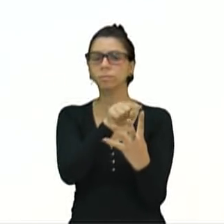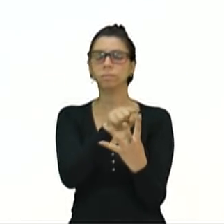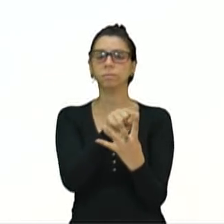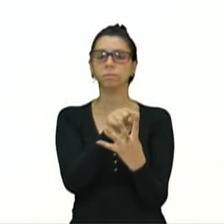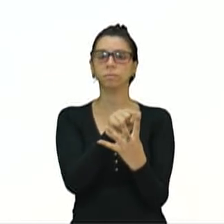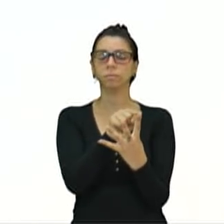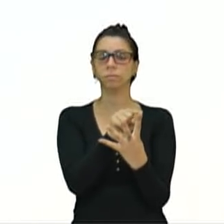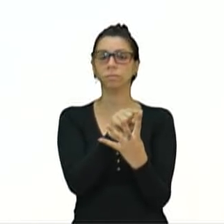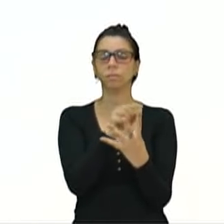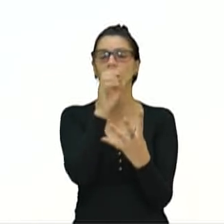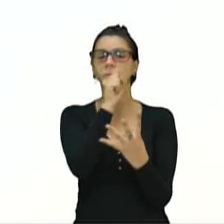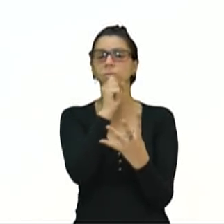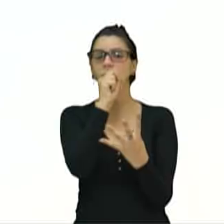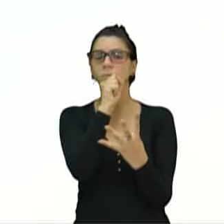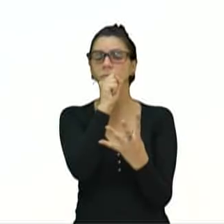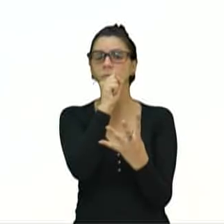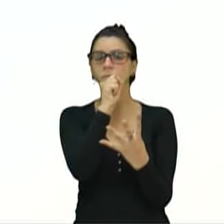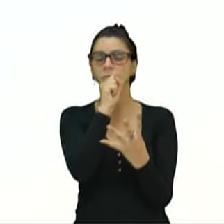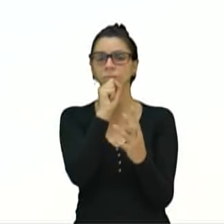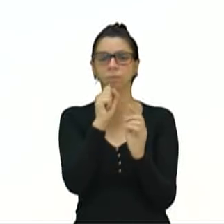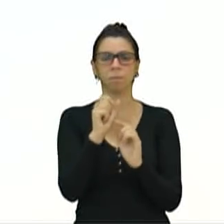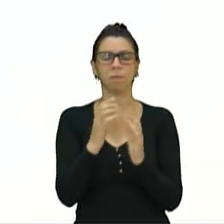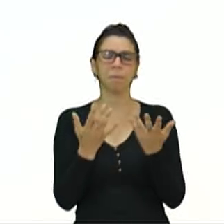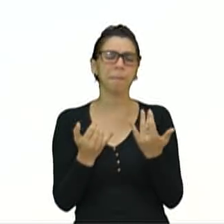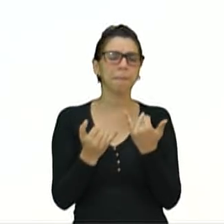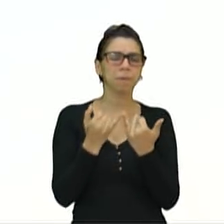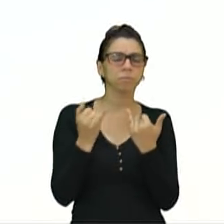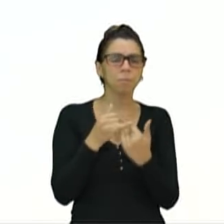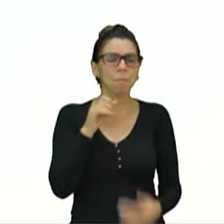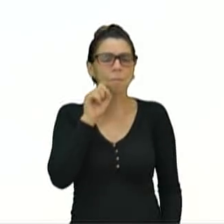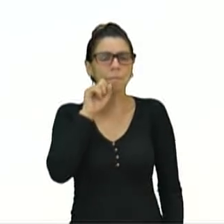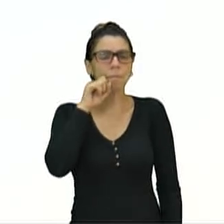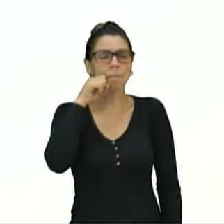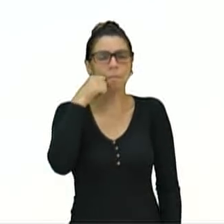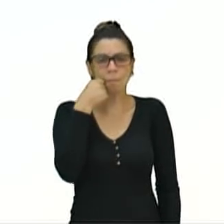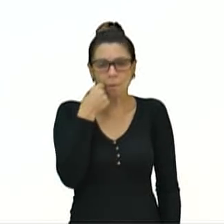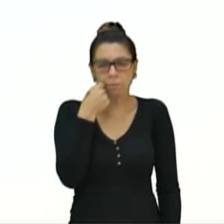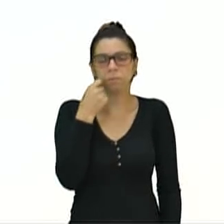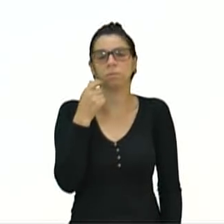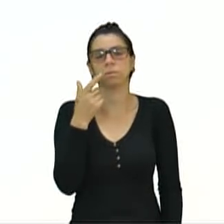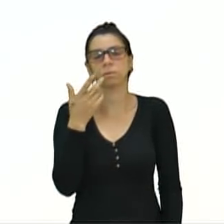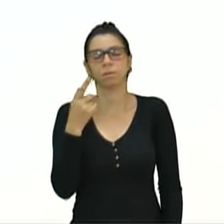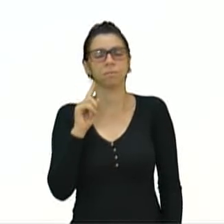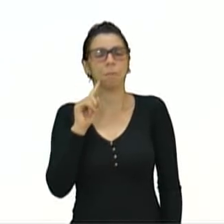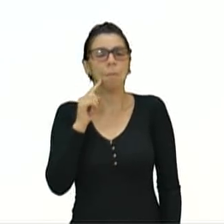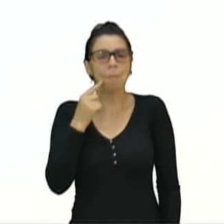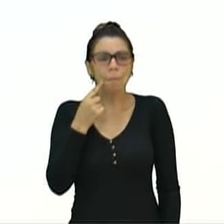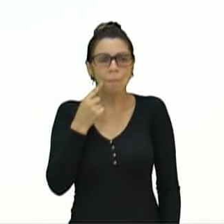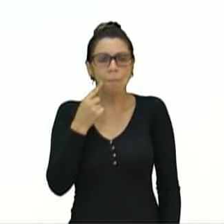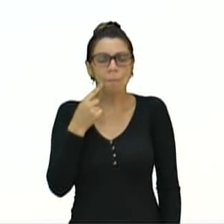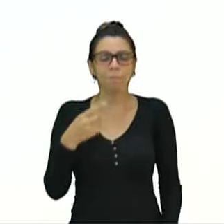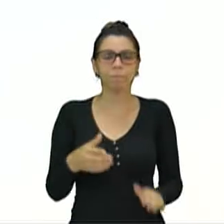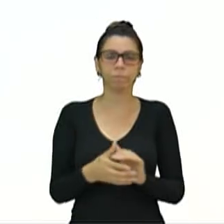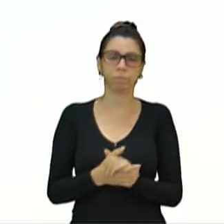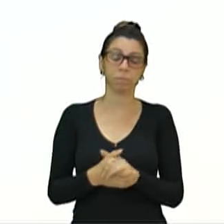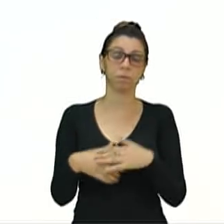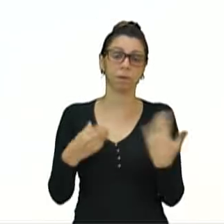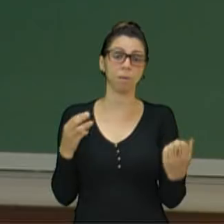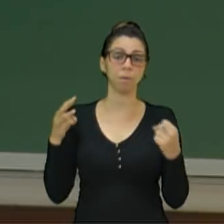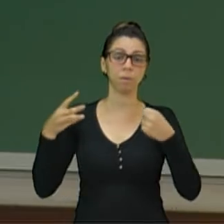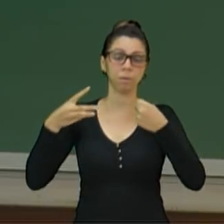laranja? Ser bem o quê? Azeda, ácida, dependendo dela, mas ela tem um gosto característico. Então, as